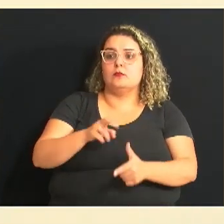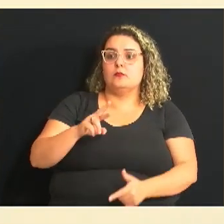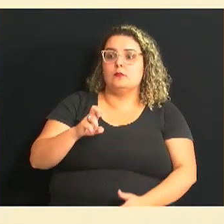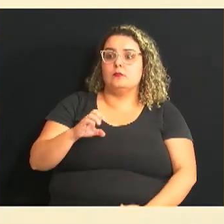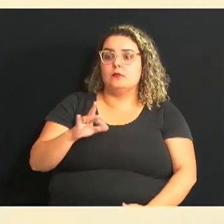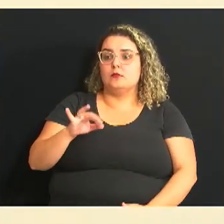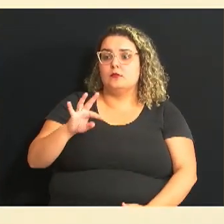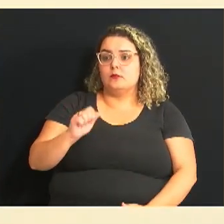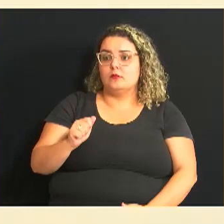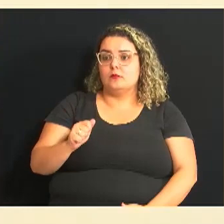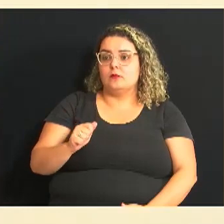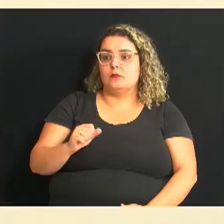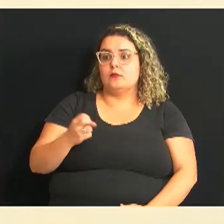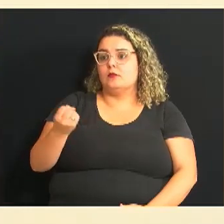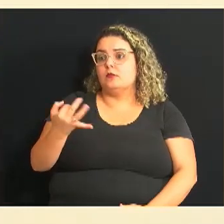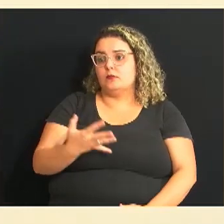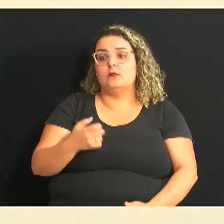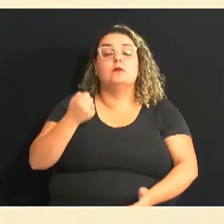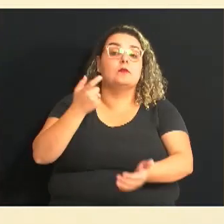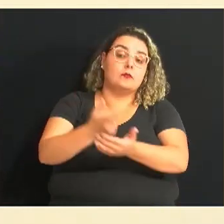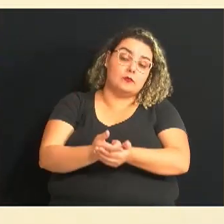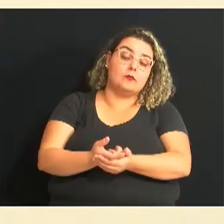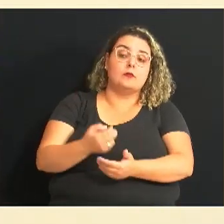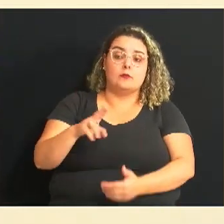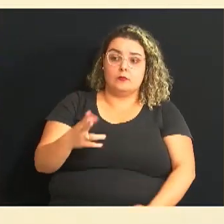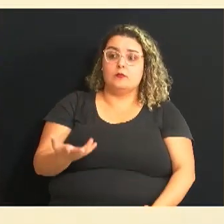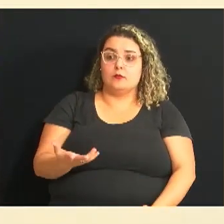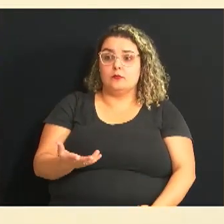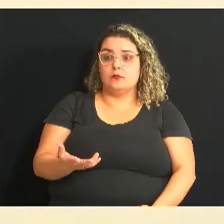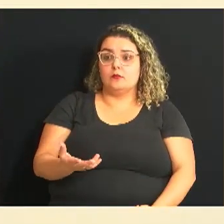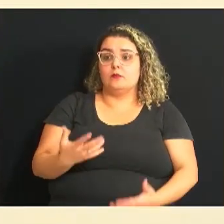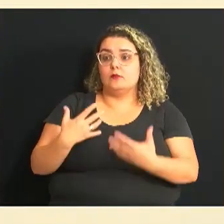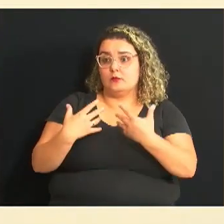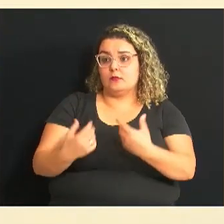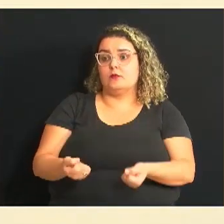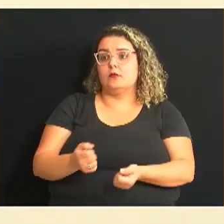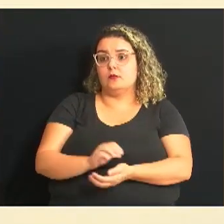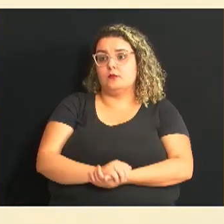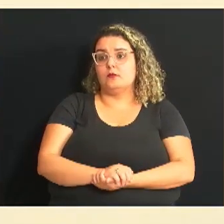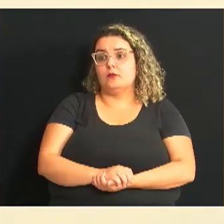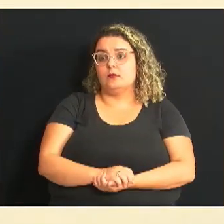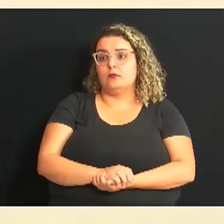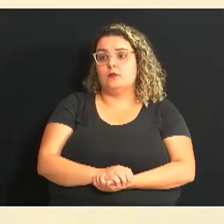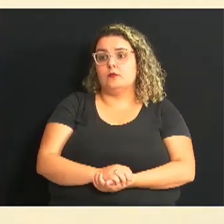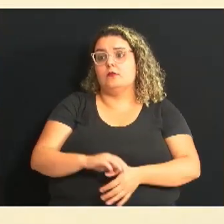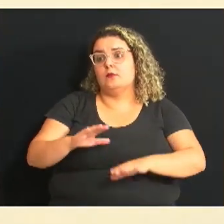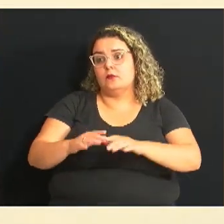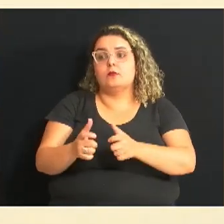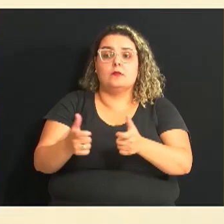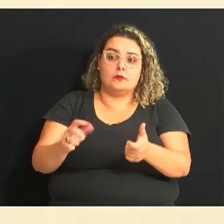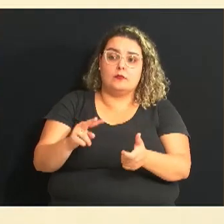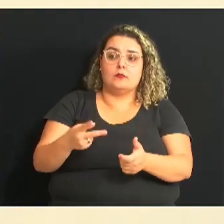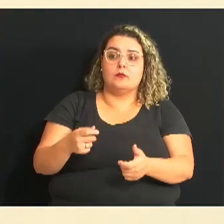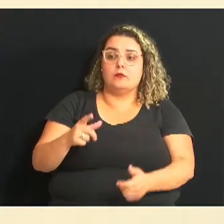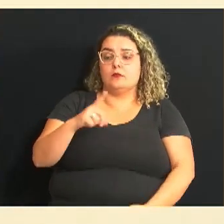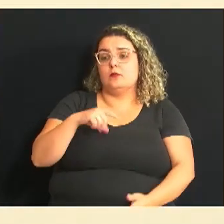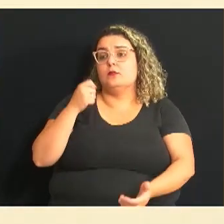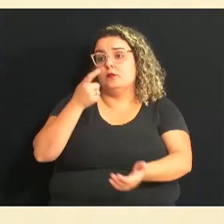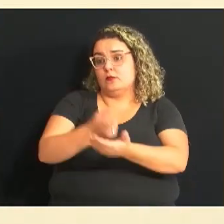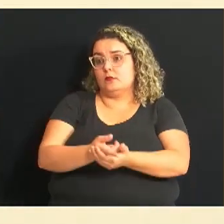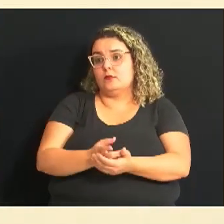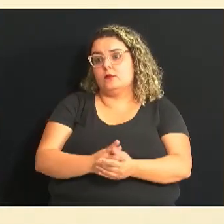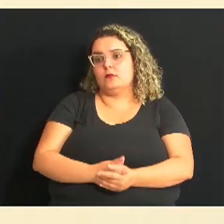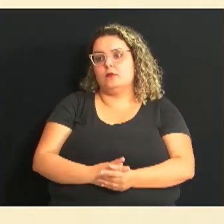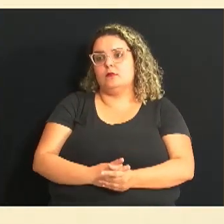tem a restituir ou a pagar ainda, né? Quando ele vai ainda para pagar ainda, né? Porque às vezes, a maioria das vezes, a gente tem a pagar. Mas